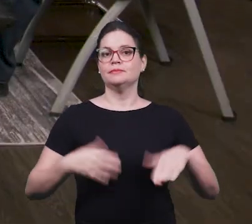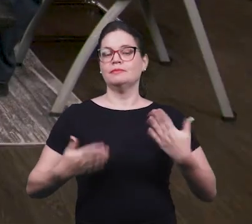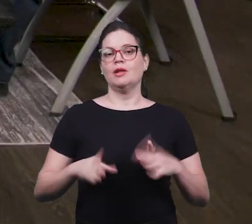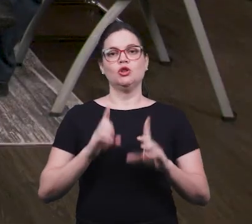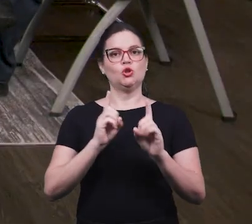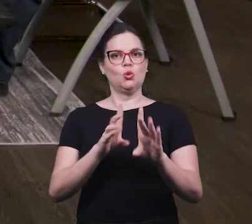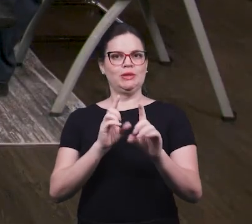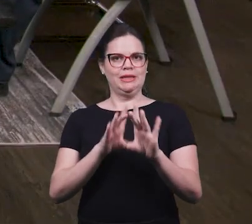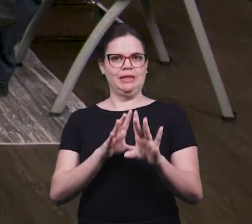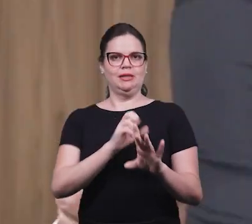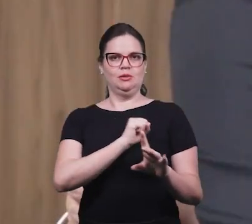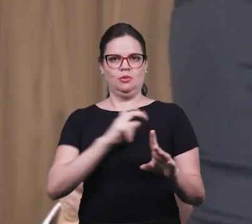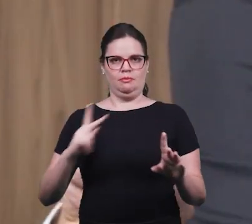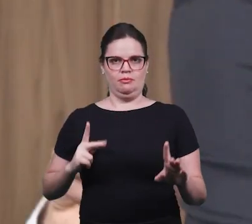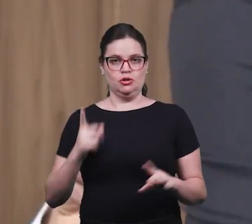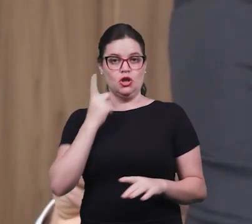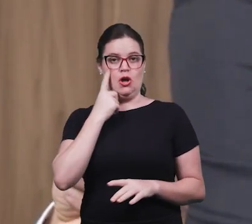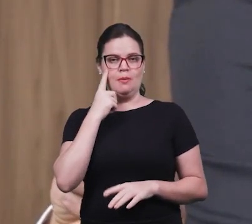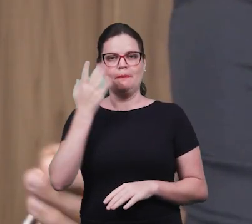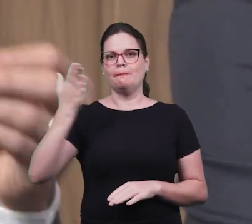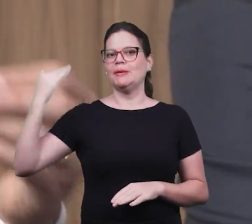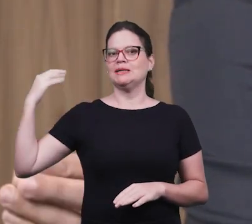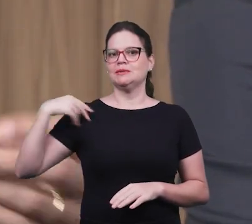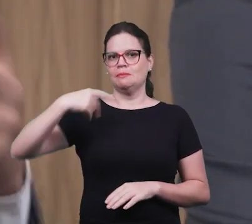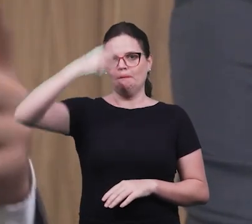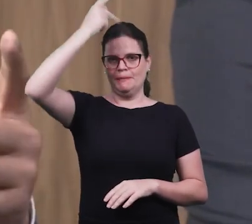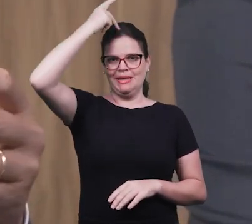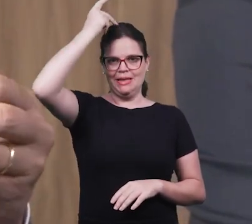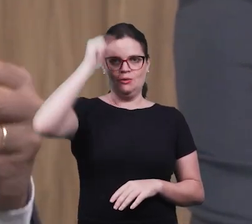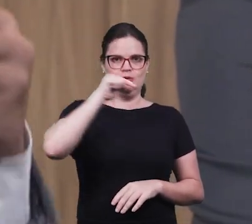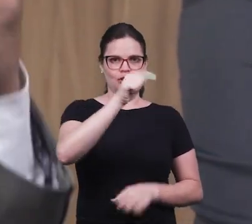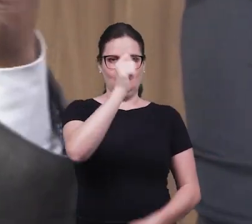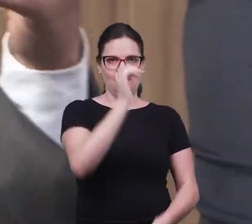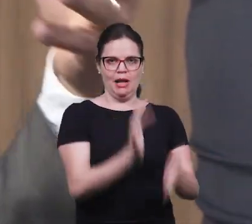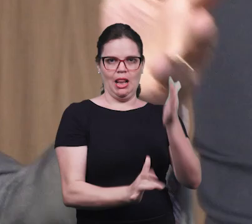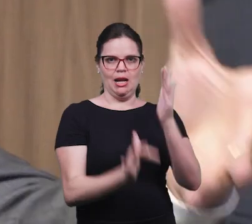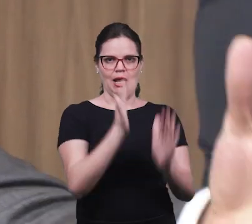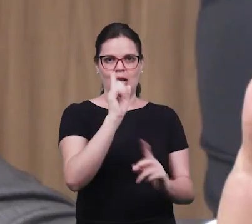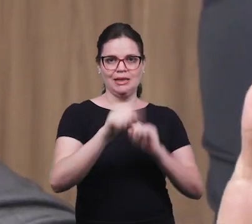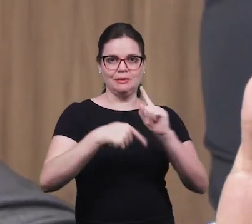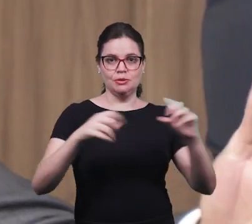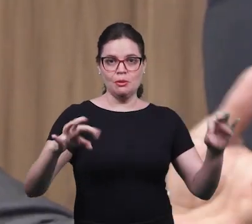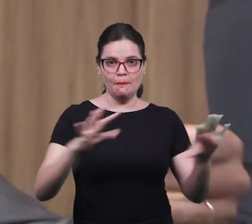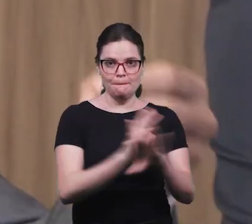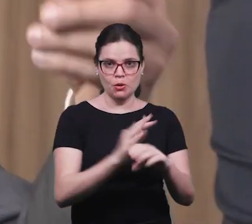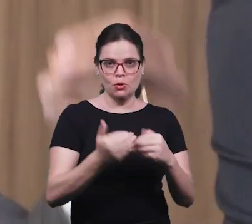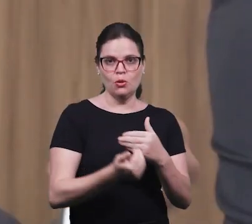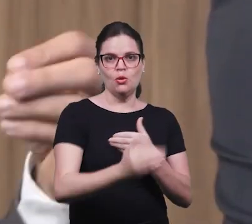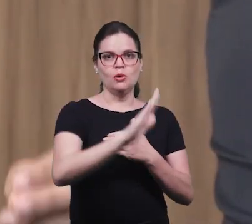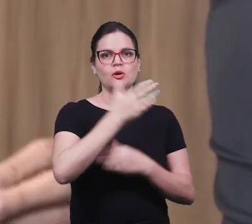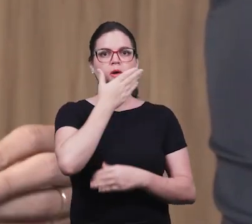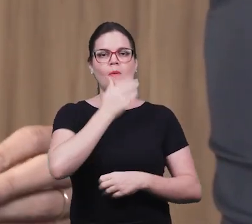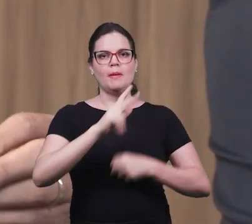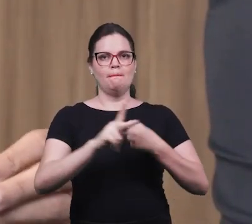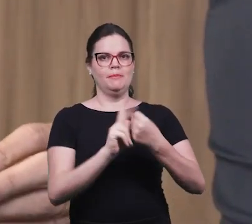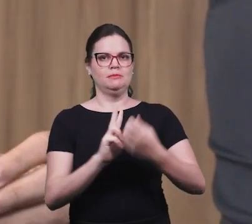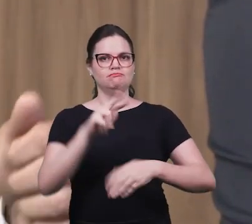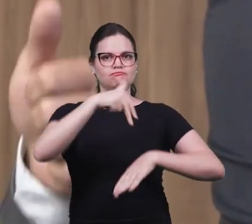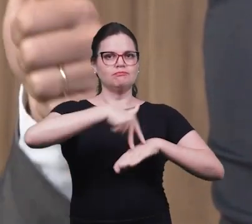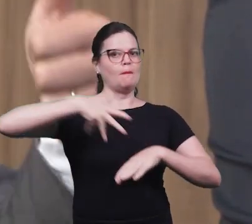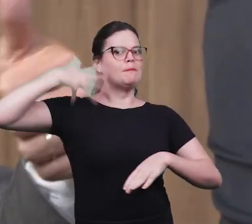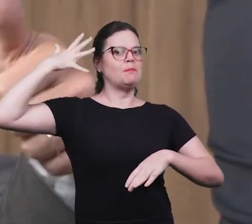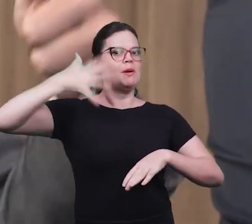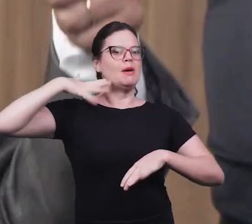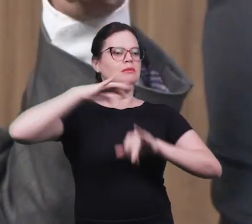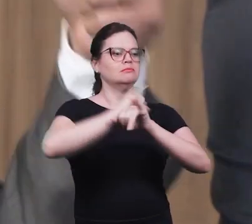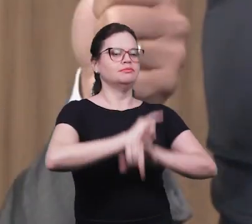apóstolos. Quando o Espírito Santo foi derramado sobre a igreja, Pedro, o apóstolo Pedro, trouxe a primeira mensagem. Em que consistia essa mensagem?